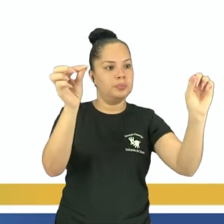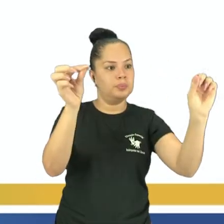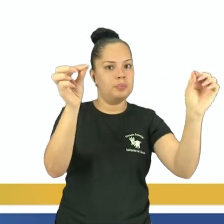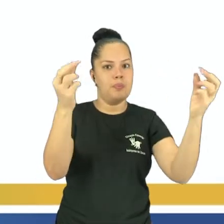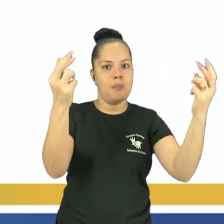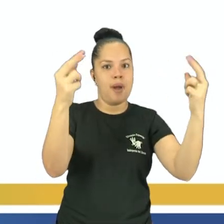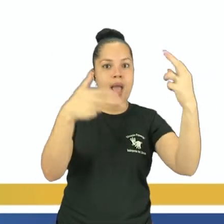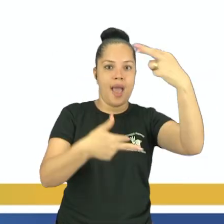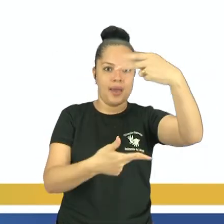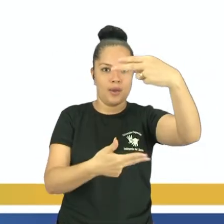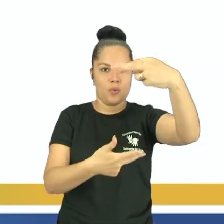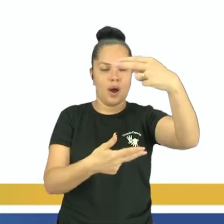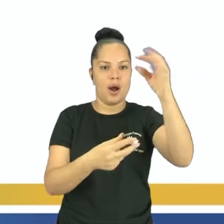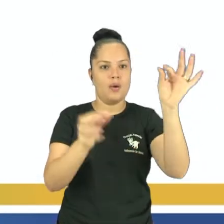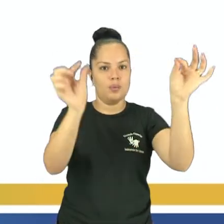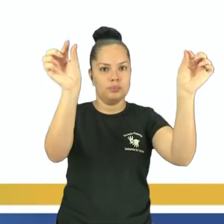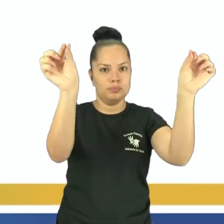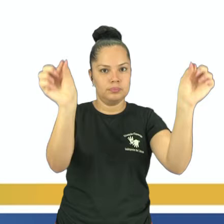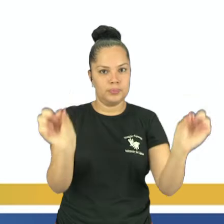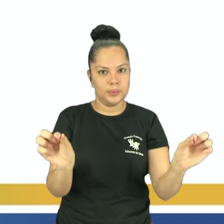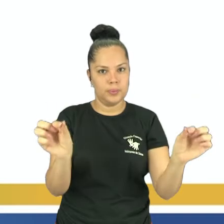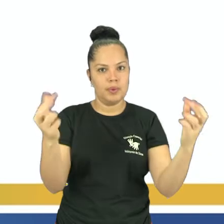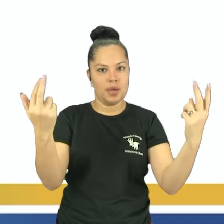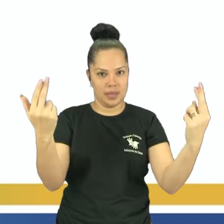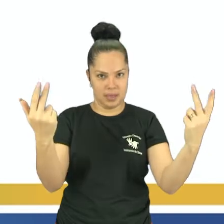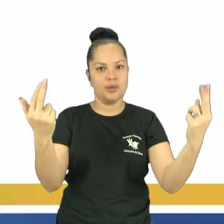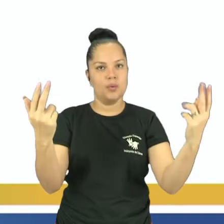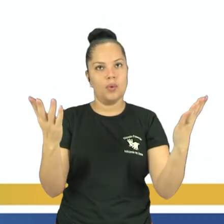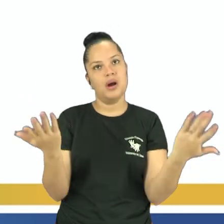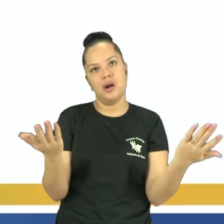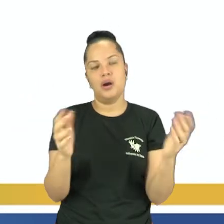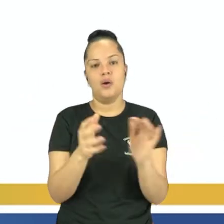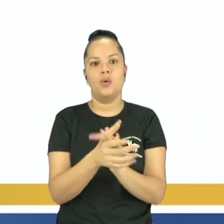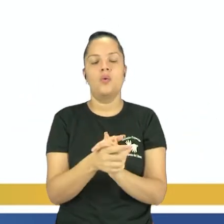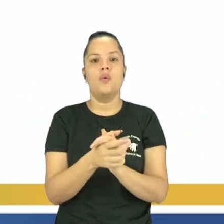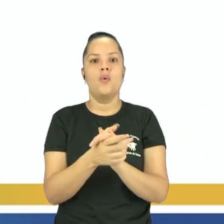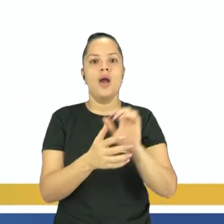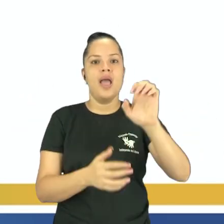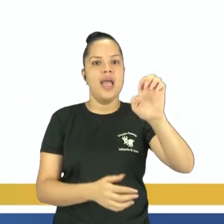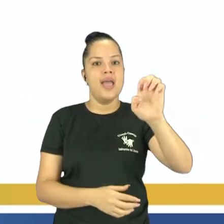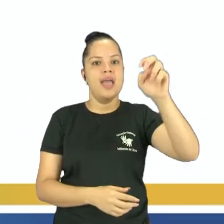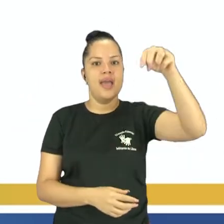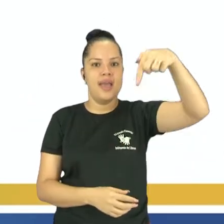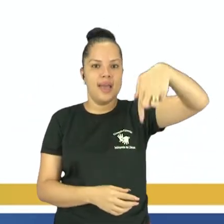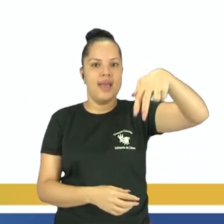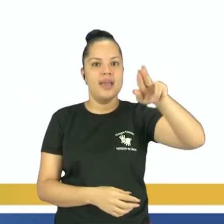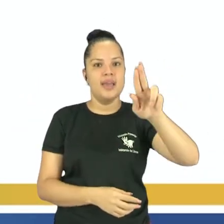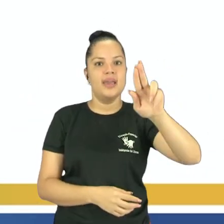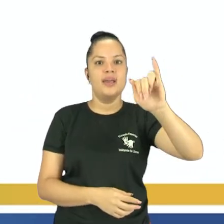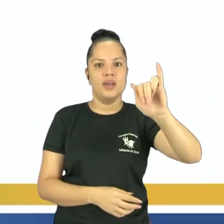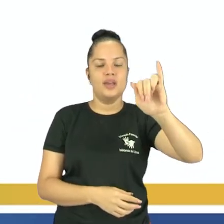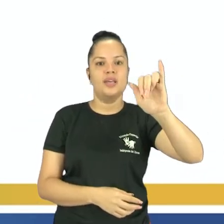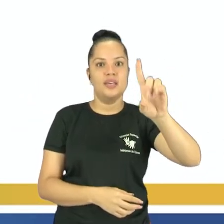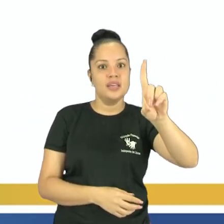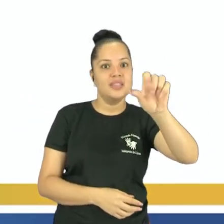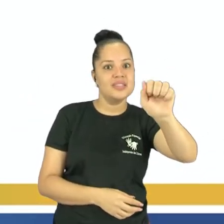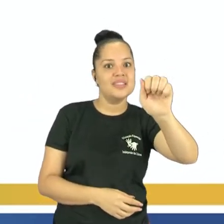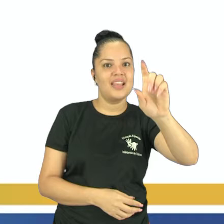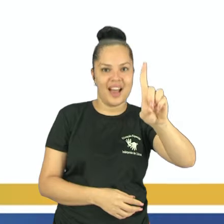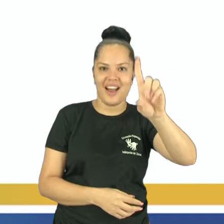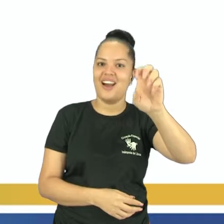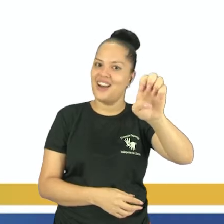Também, ele vai ser chamado de equiângulo, né? Equiângulo aí, essa ideia de equidade, né?